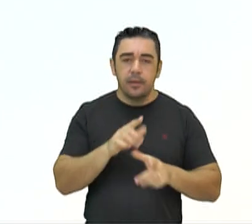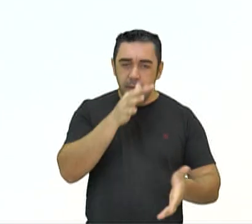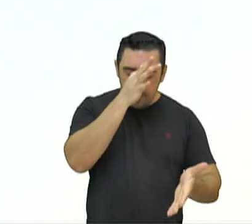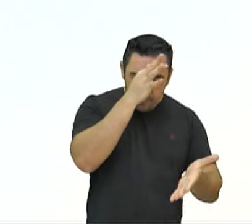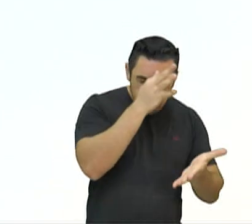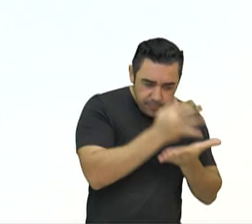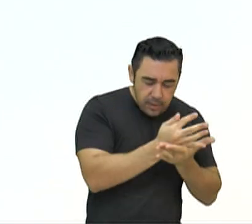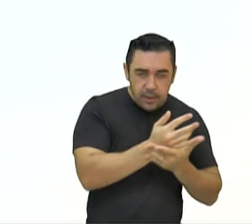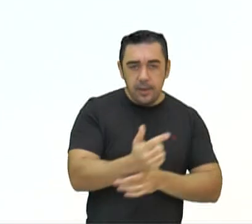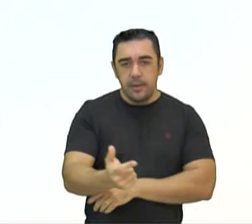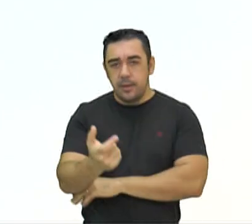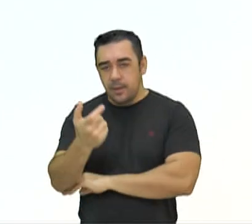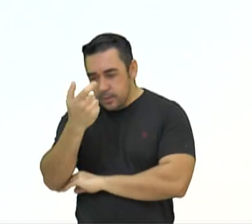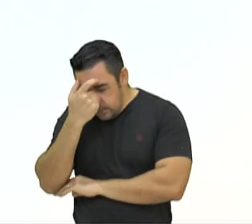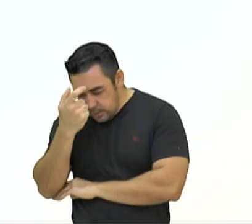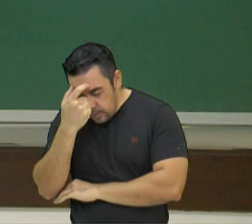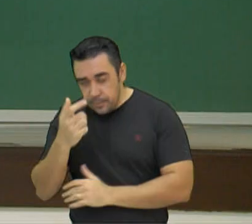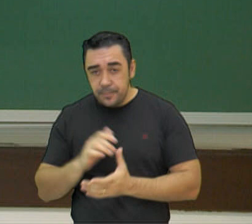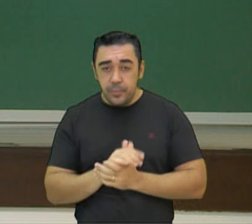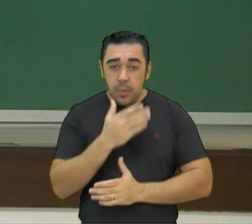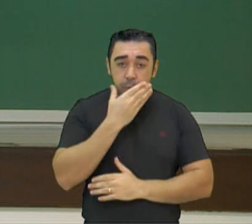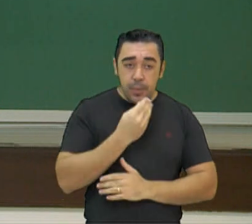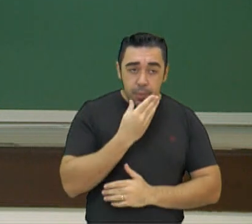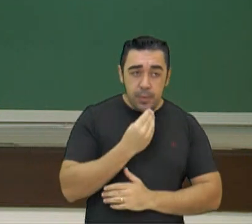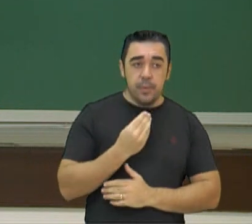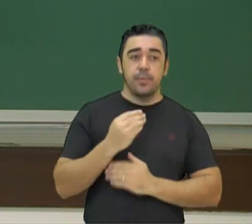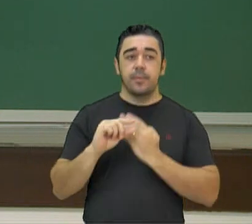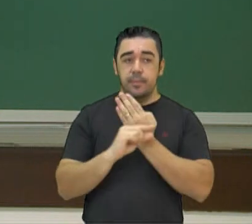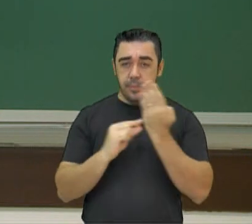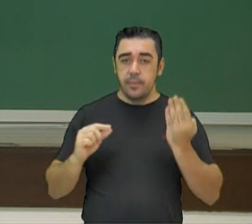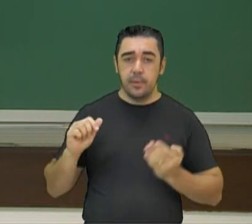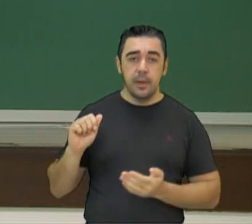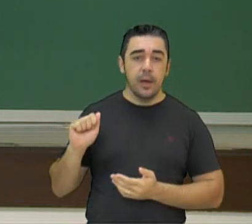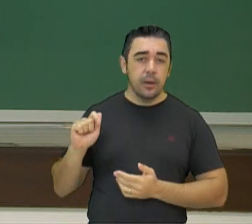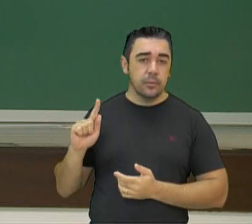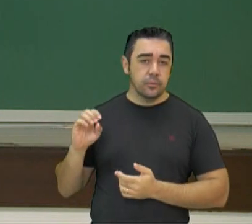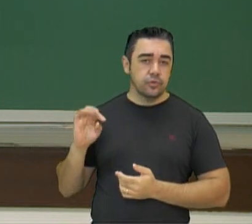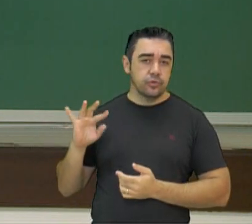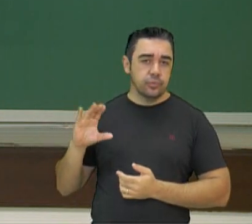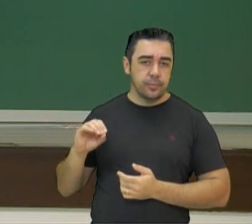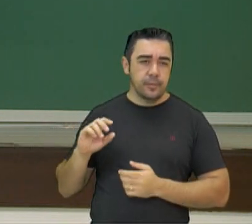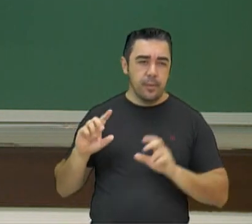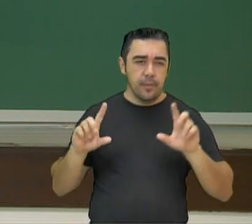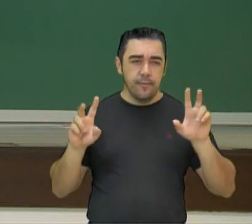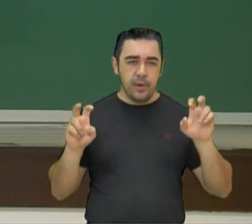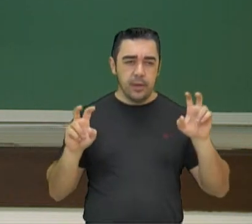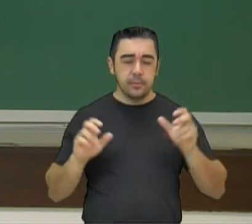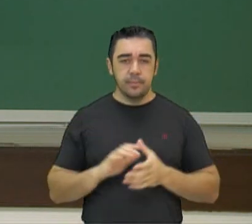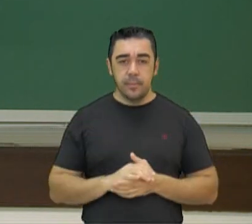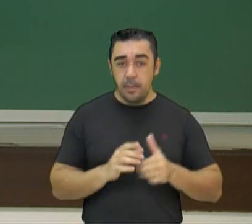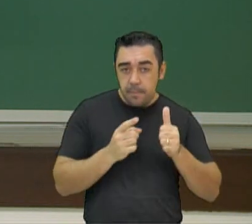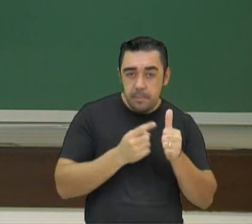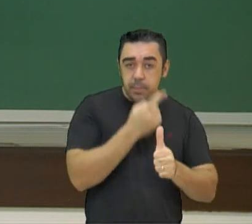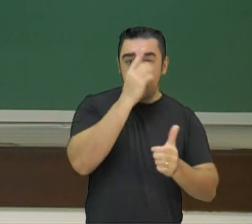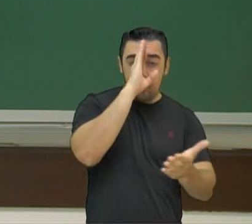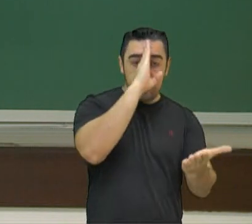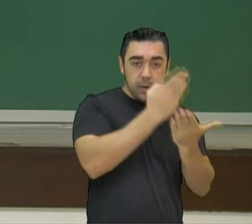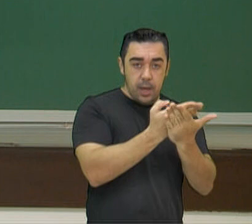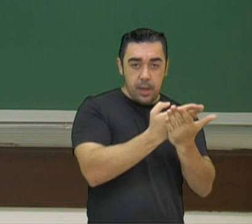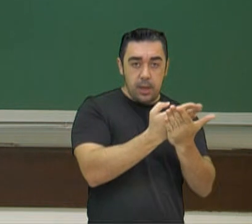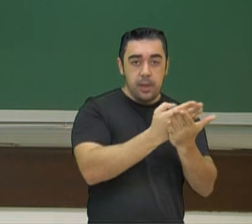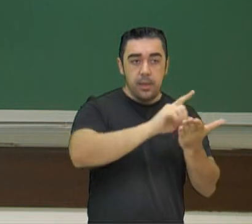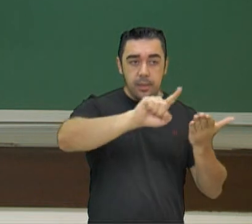e razão. Para Santo Agostinho, ele tem uma frase muito especial para isso. Primeiro, crer